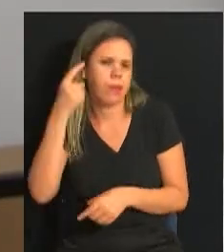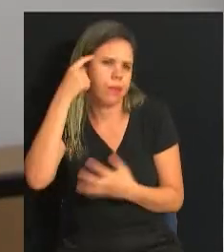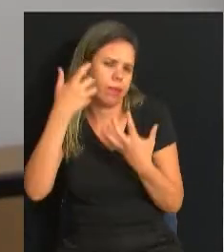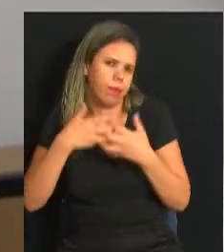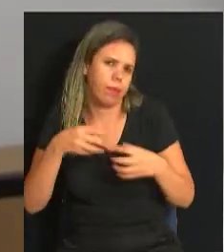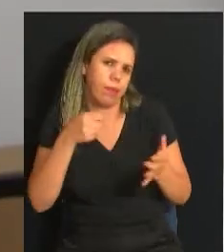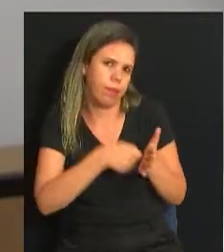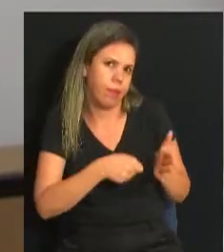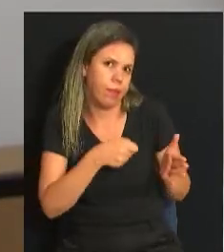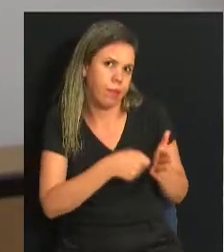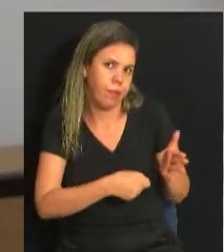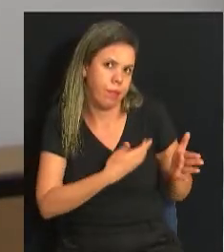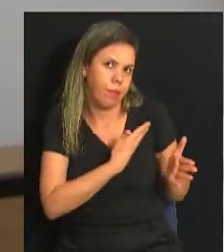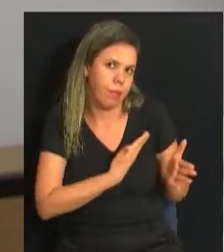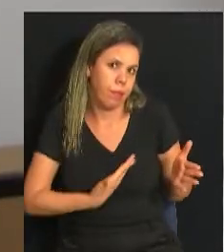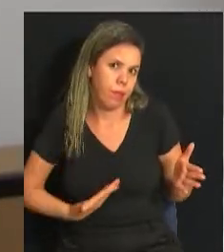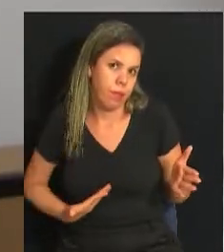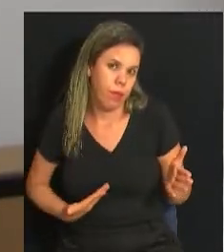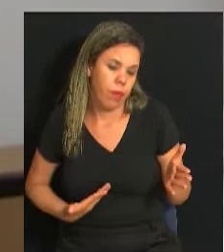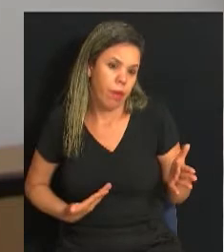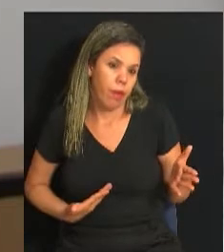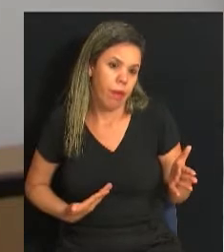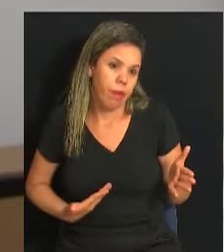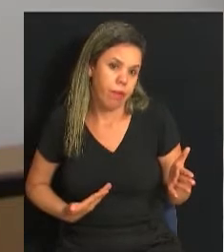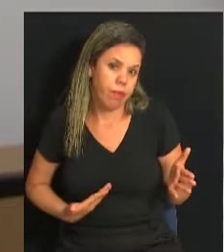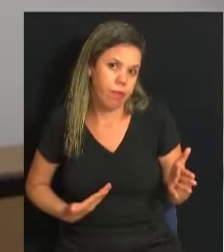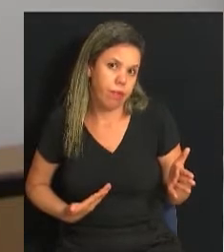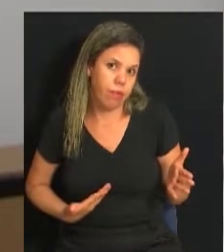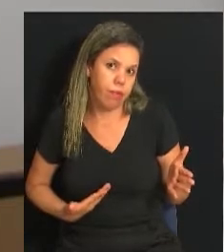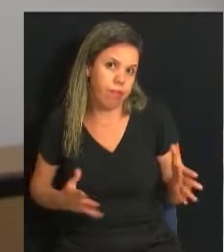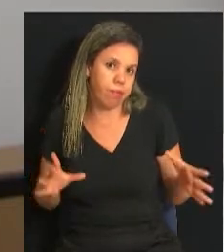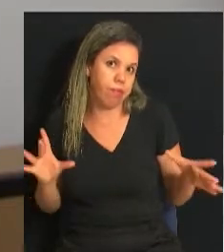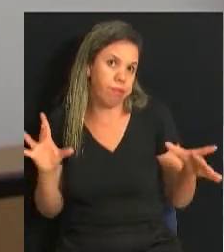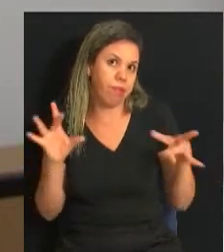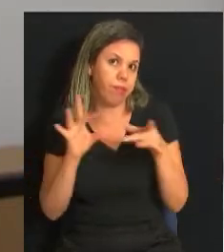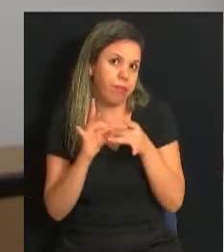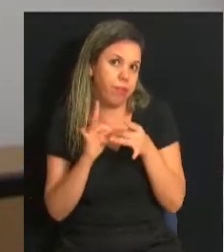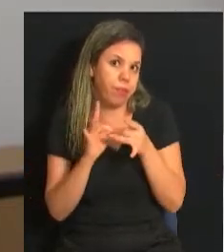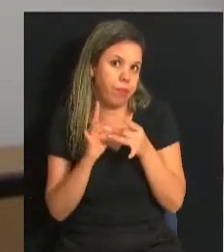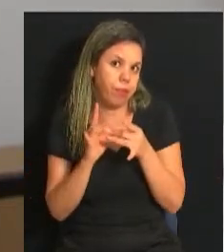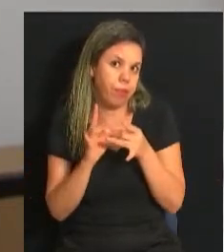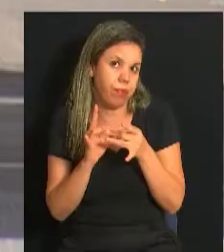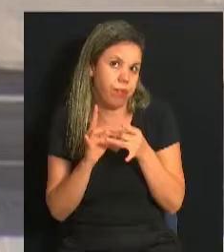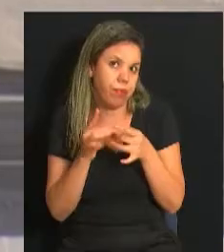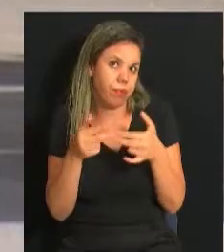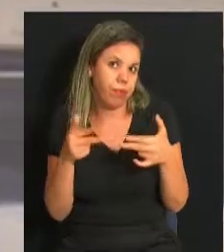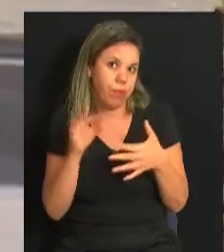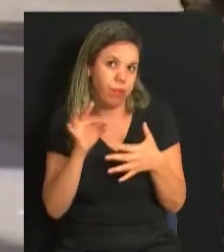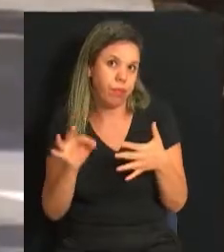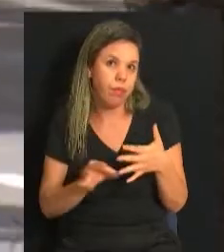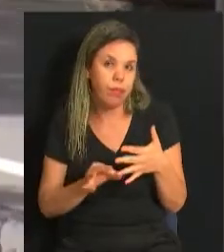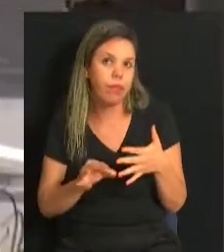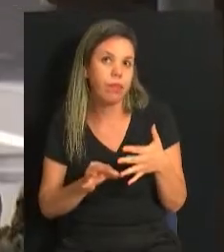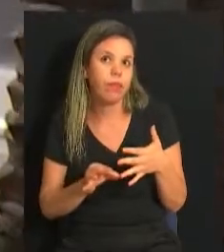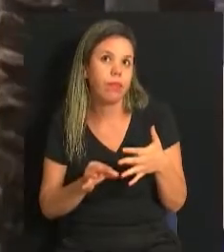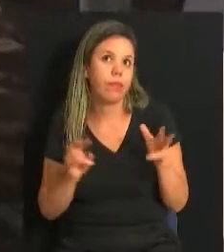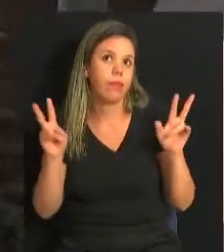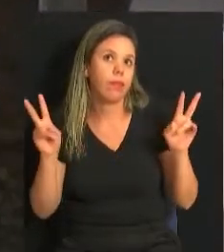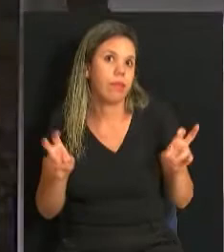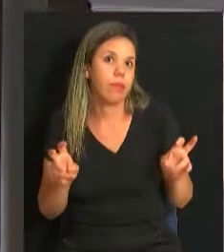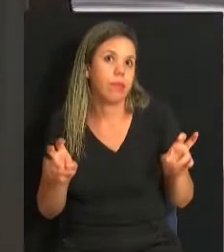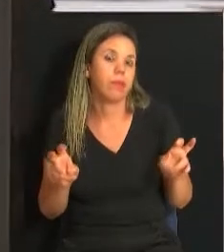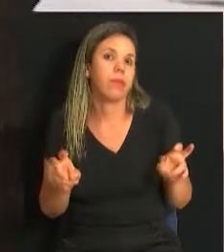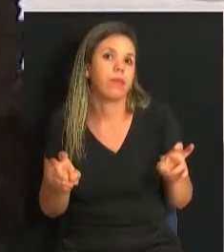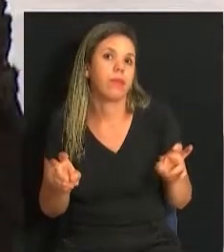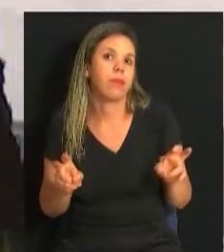políticas públicas e estão vinculados a essas situações uma das questões